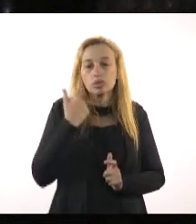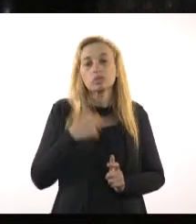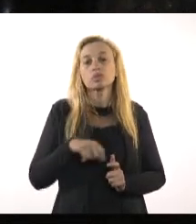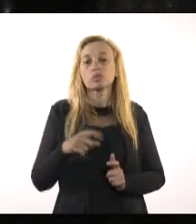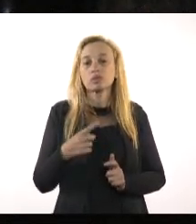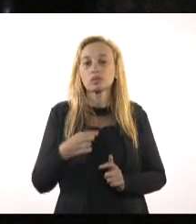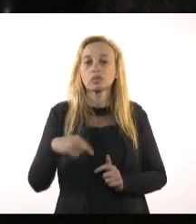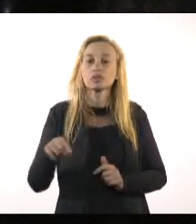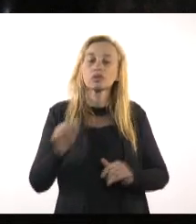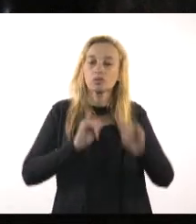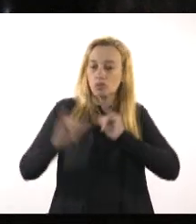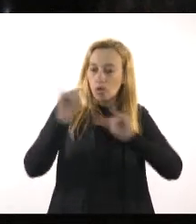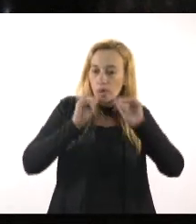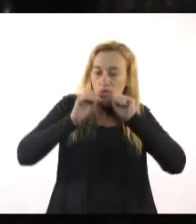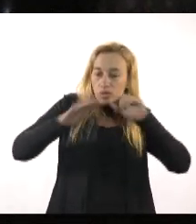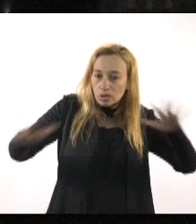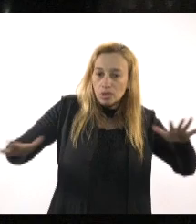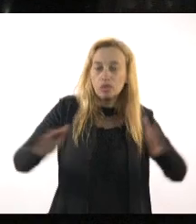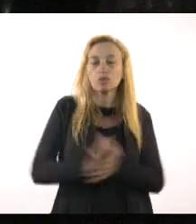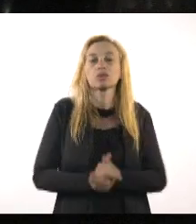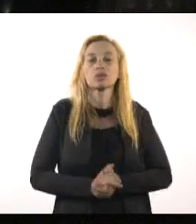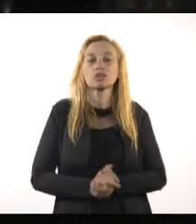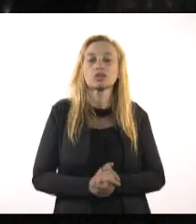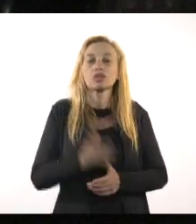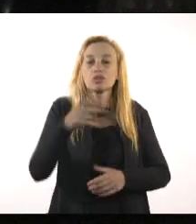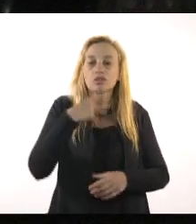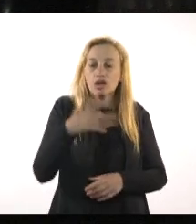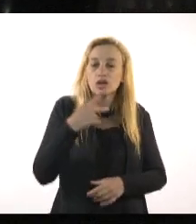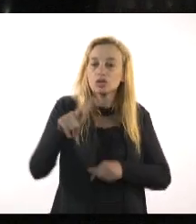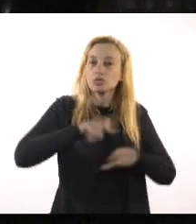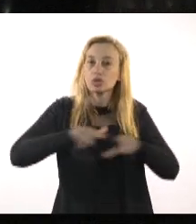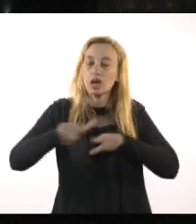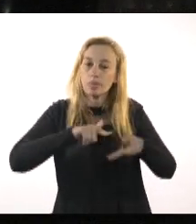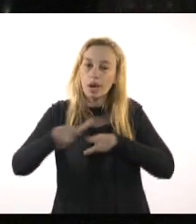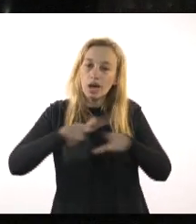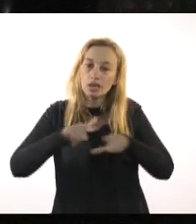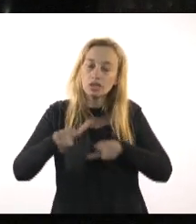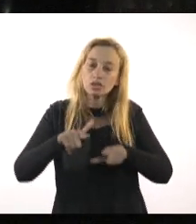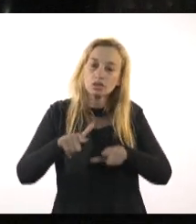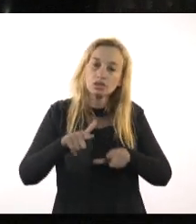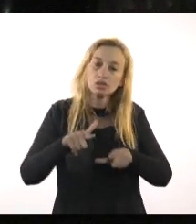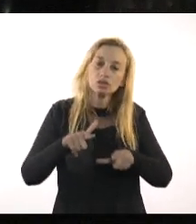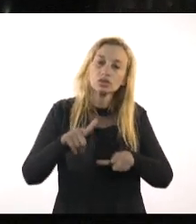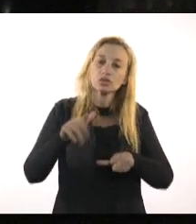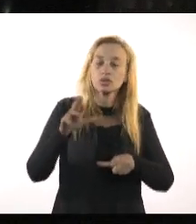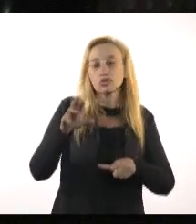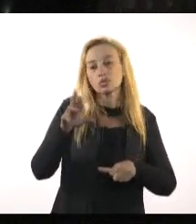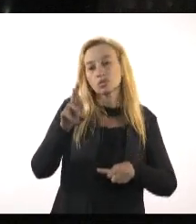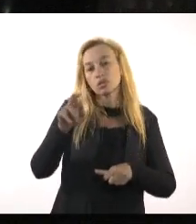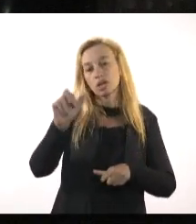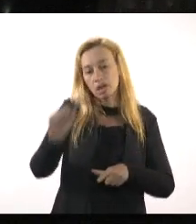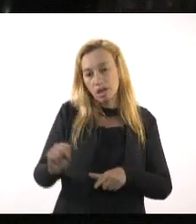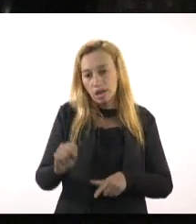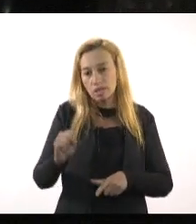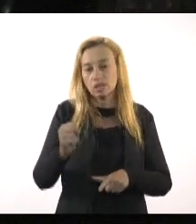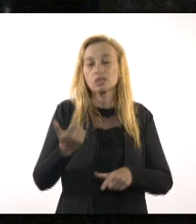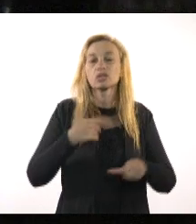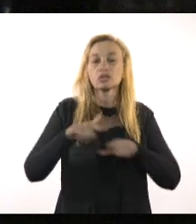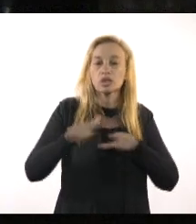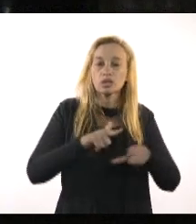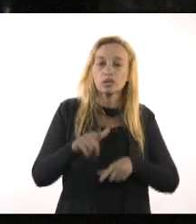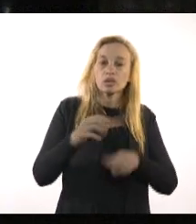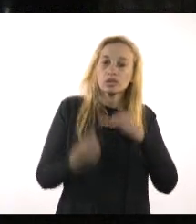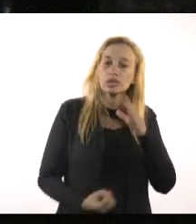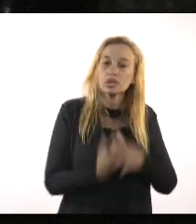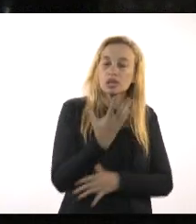a informação, a gente fala sobre o trabalho dos CRAs, dos CREAs, falamos sobre o trabalho da Fundação